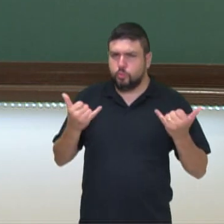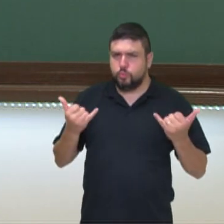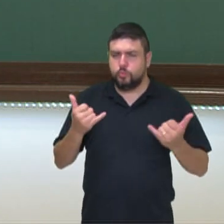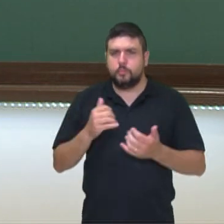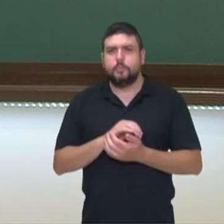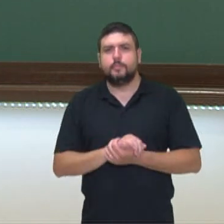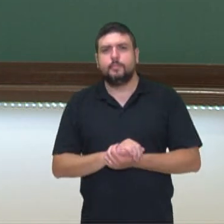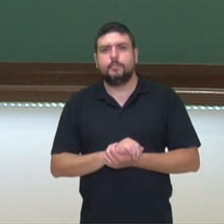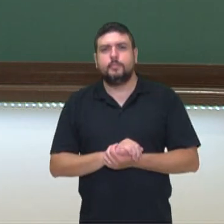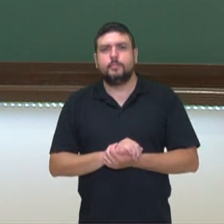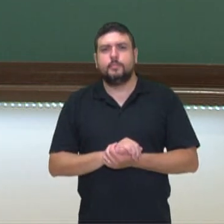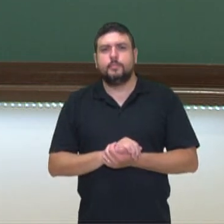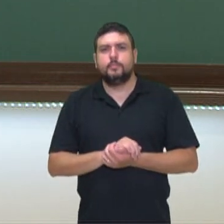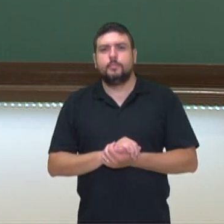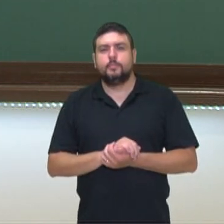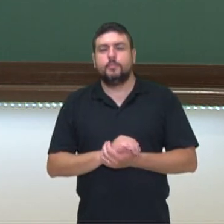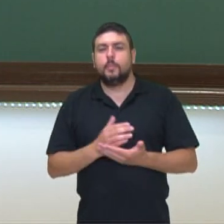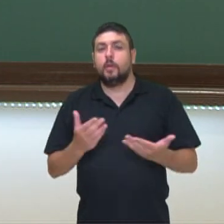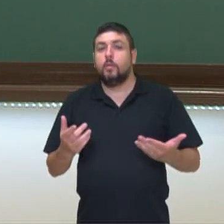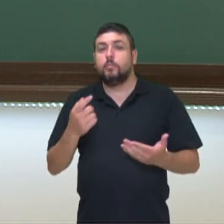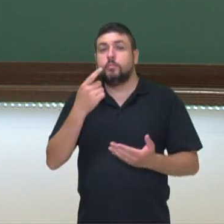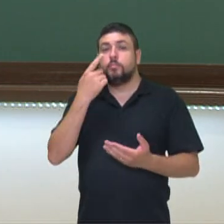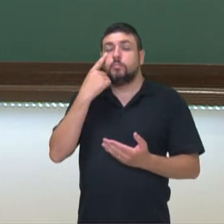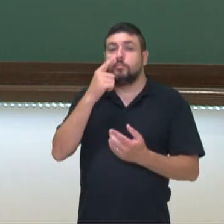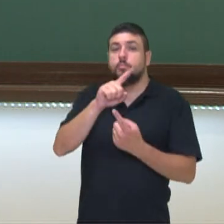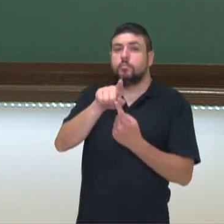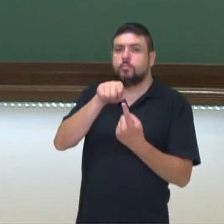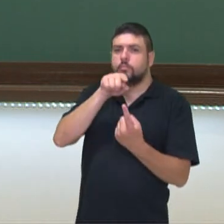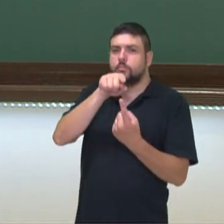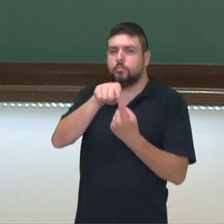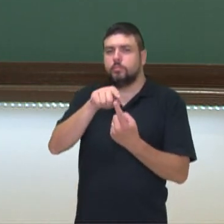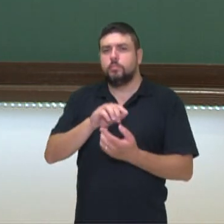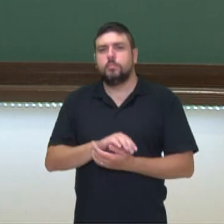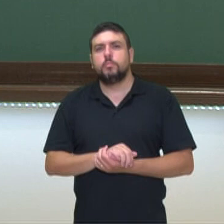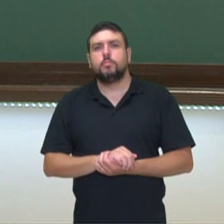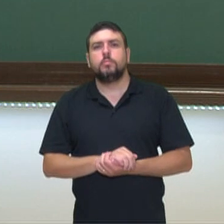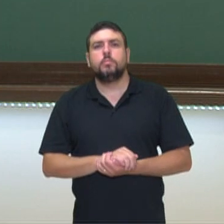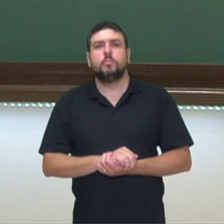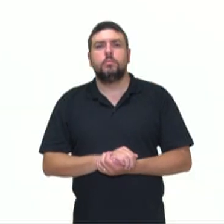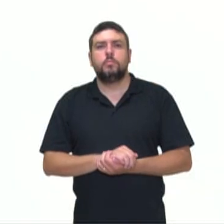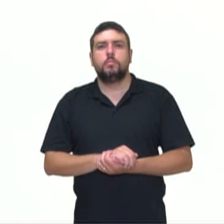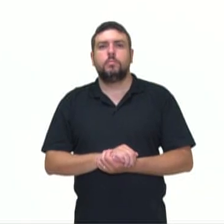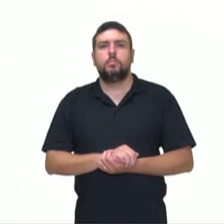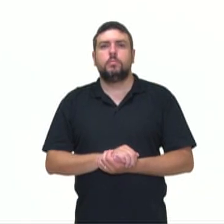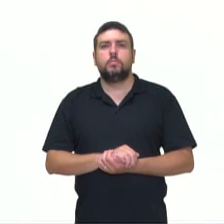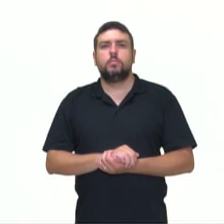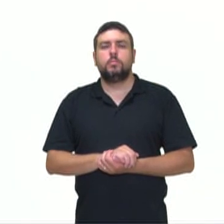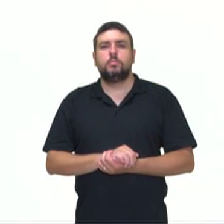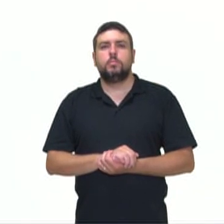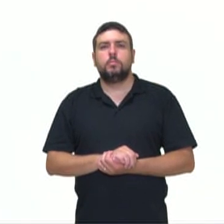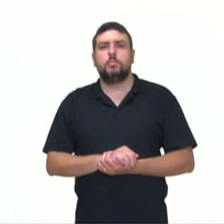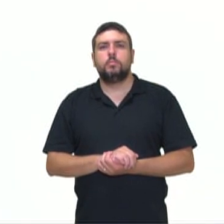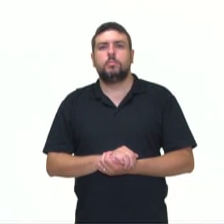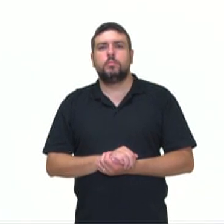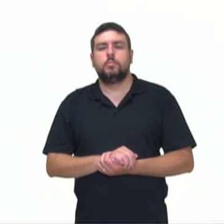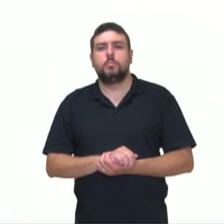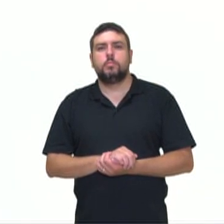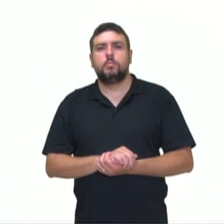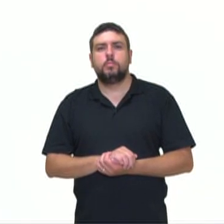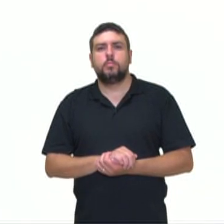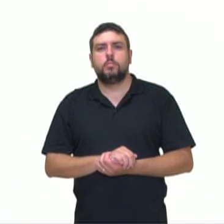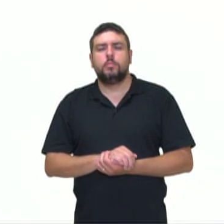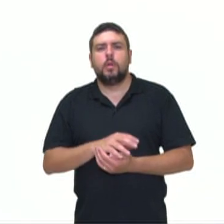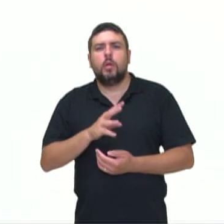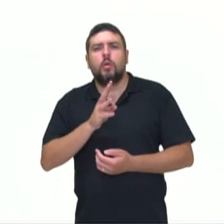Agora, convido você aos nossos objetivos da aula. Eles são: conhecer